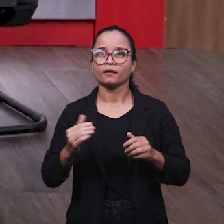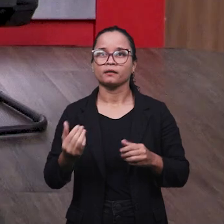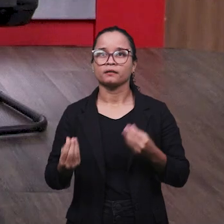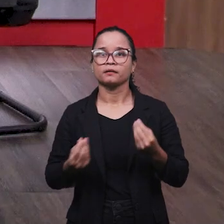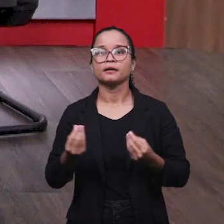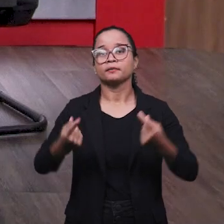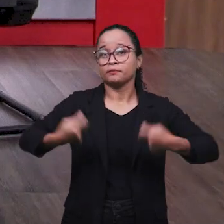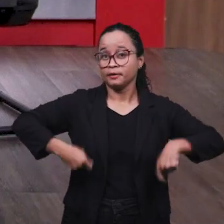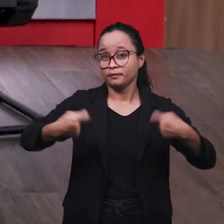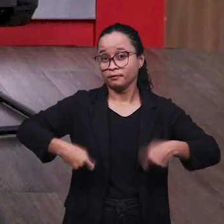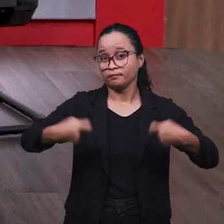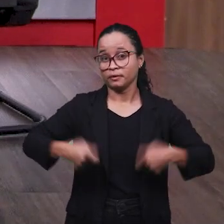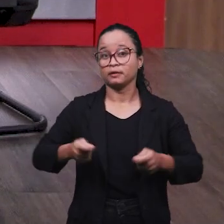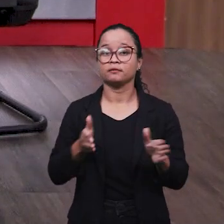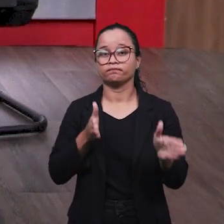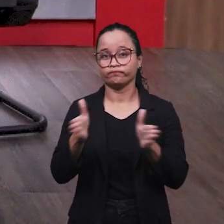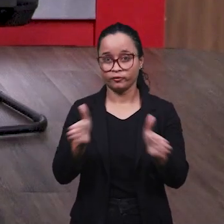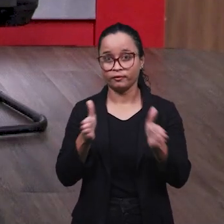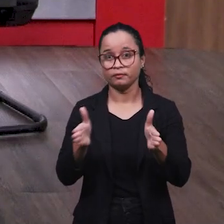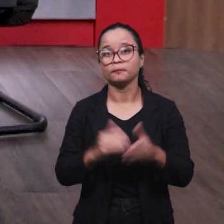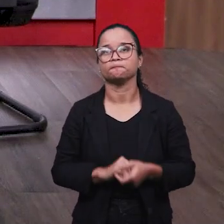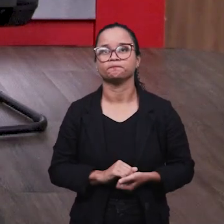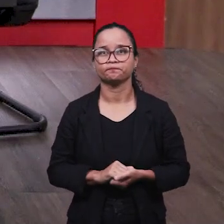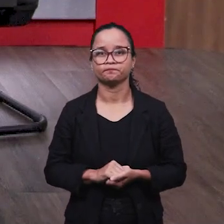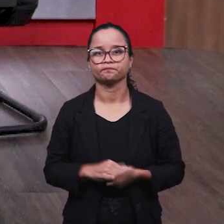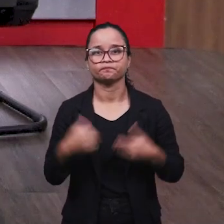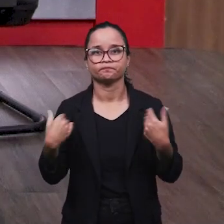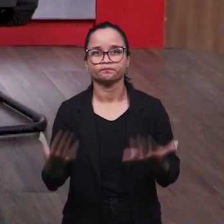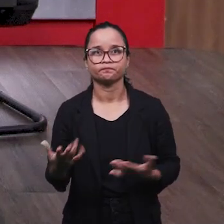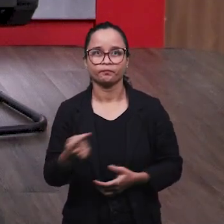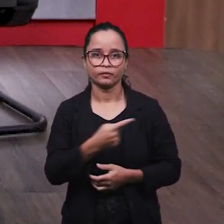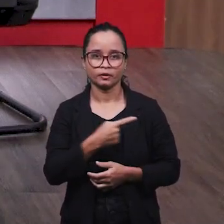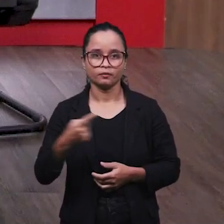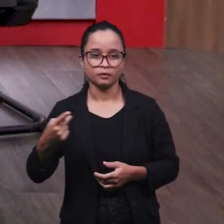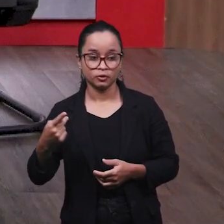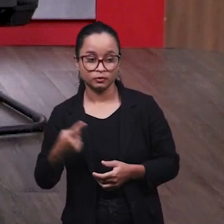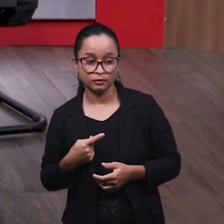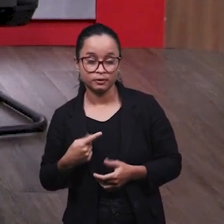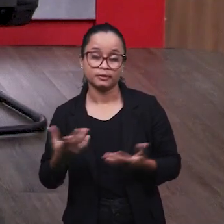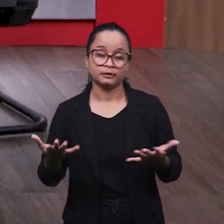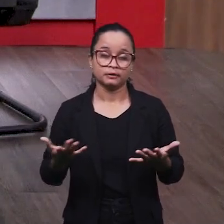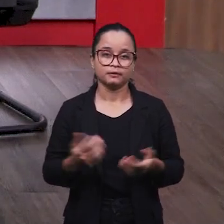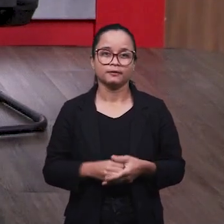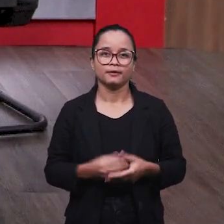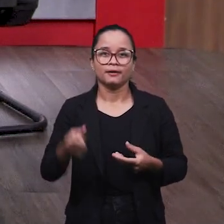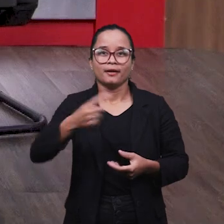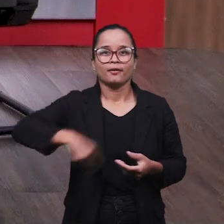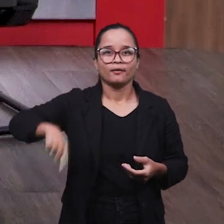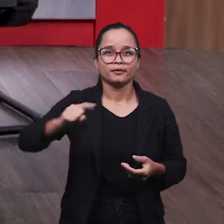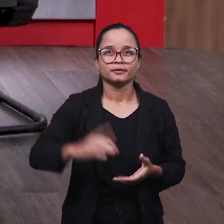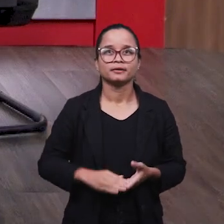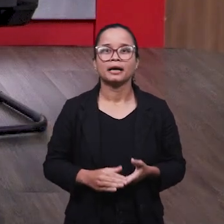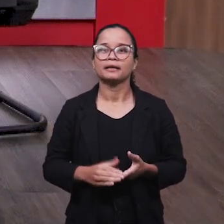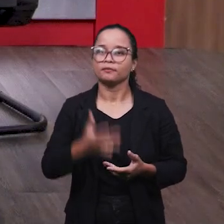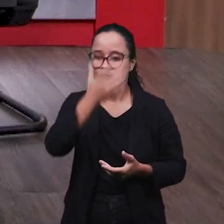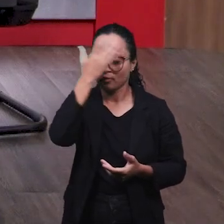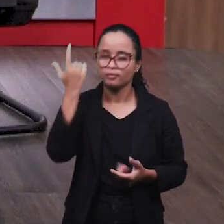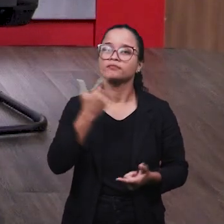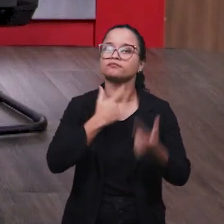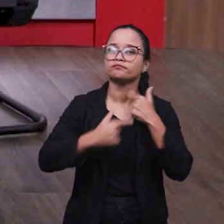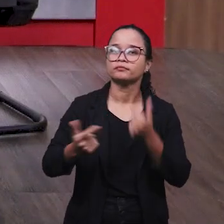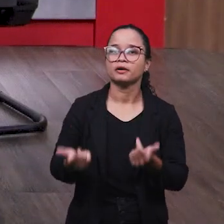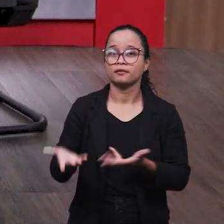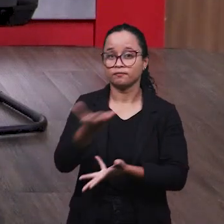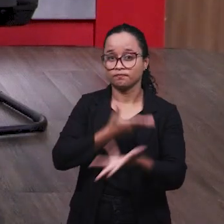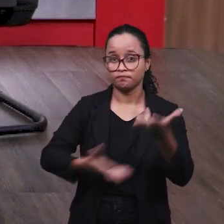diversas necessidades de acessibilidade. Pastor, e com as pessoas querendo participar, o